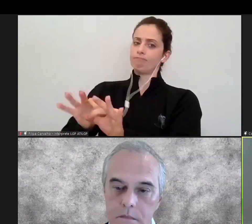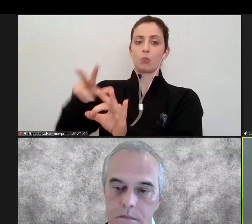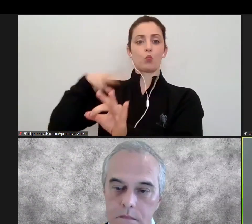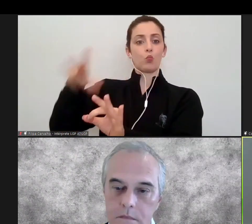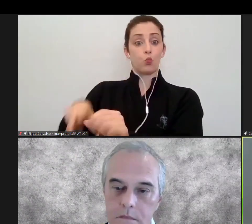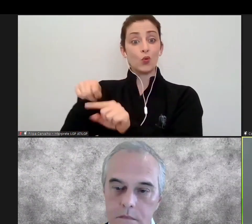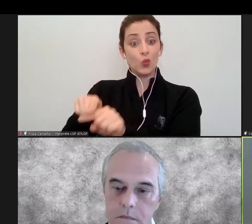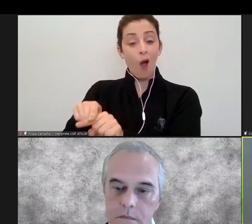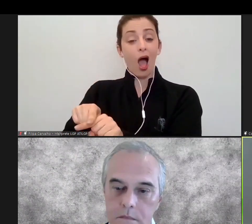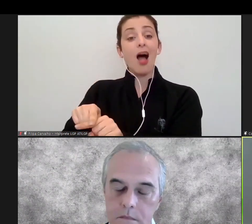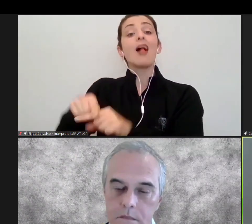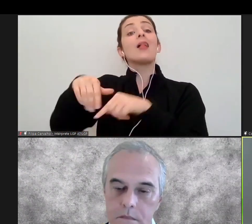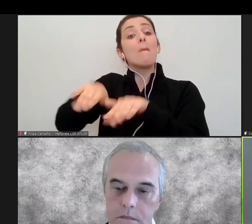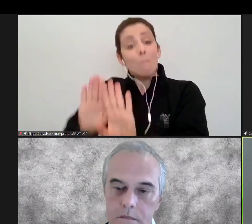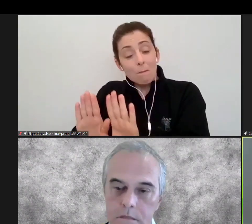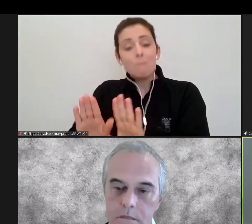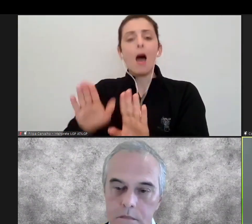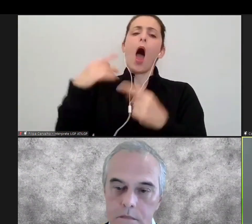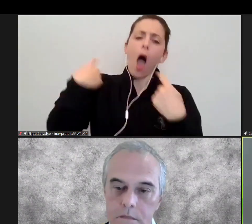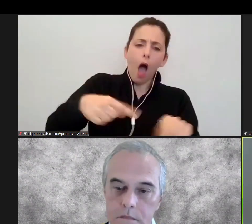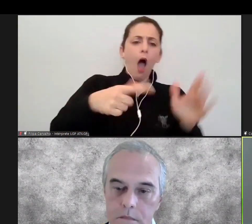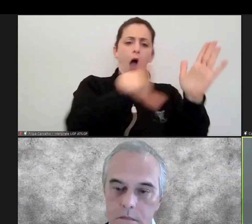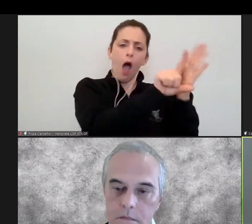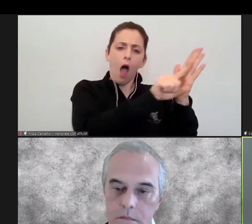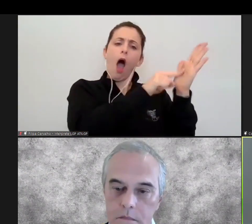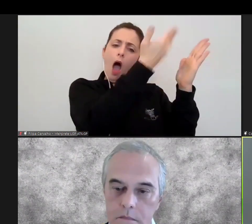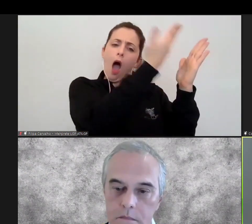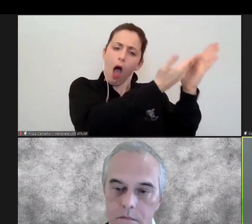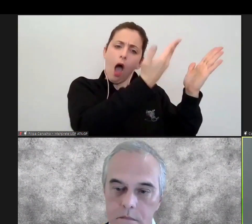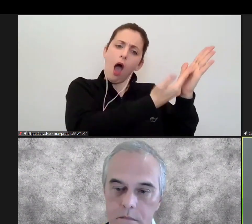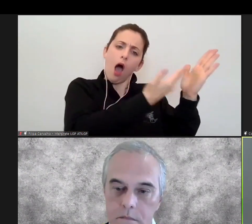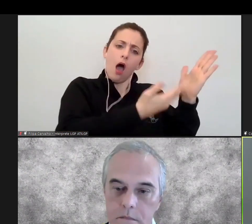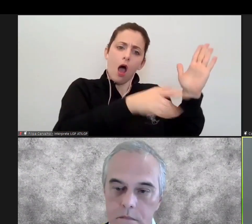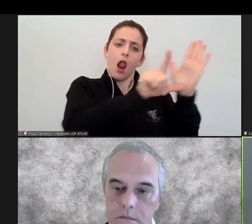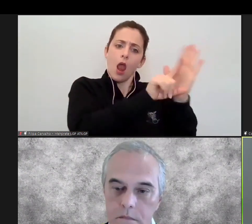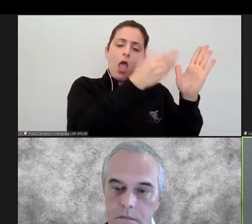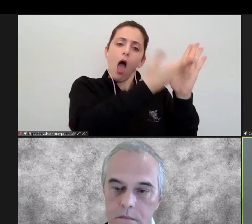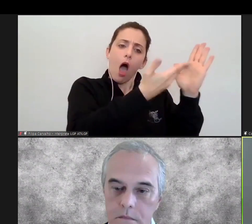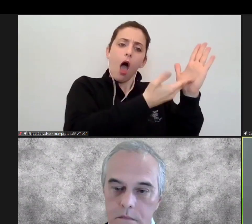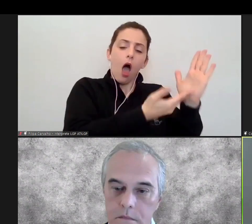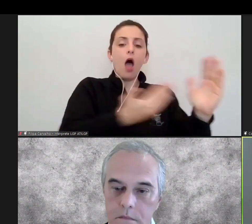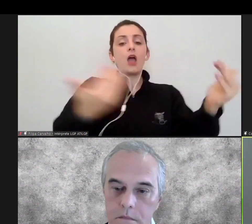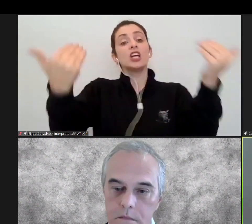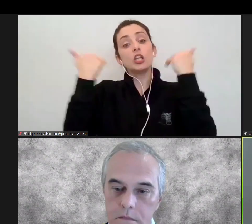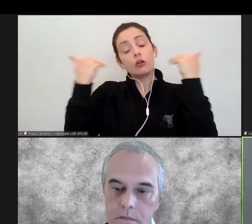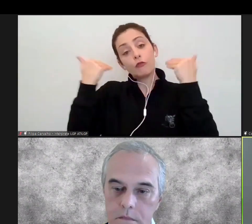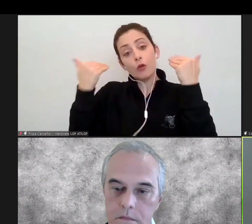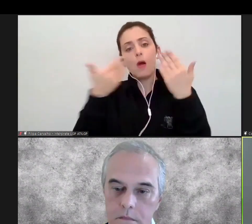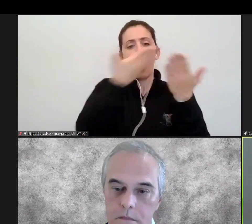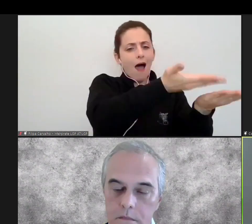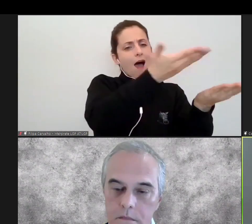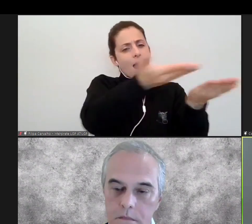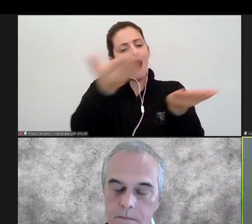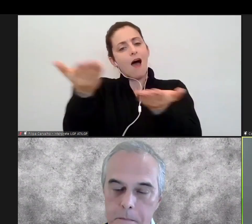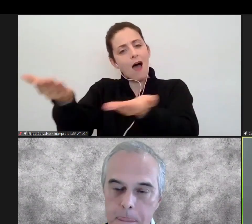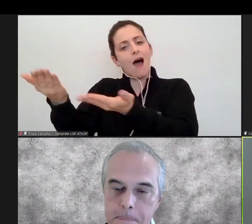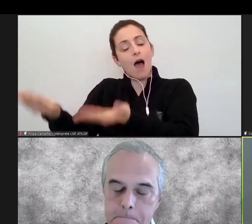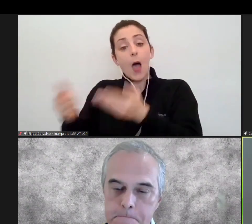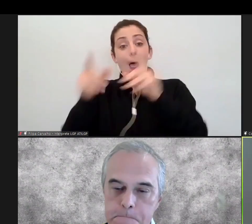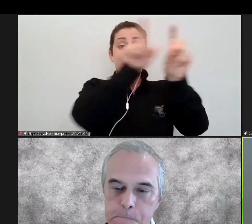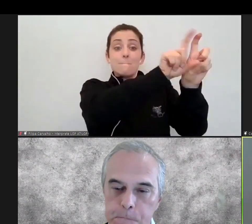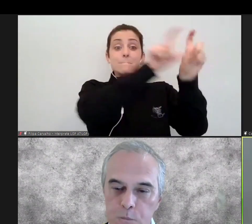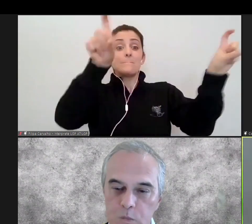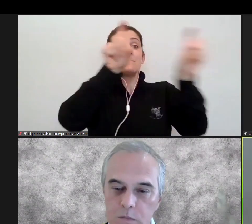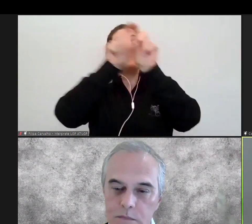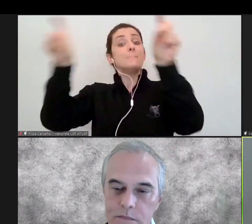haver enquadramento legal e enquadramento todo, ou seja, de haver informação disponível para as empresas sobre